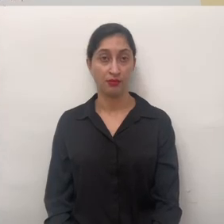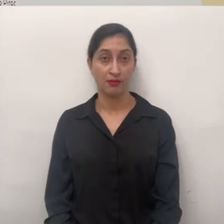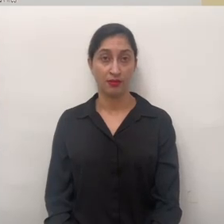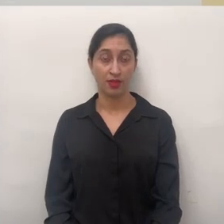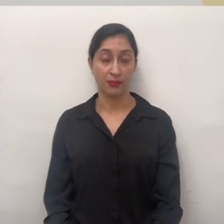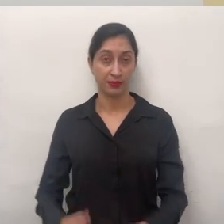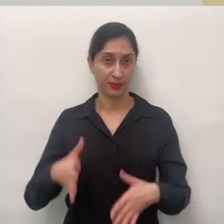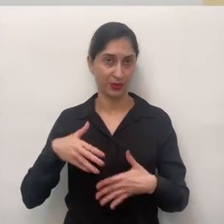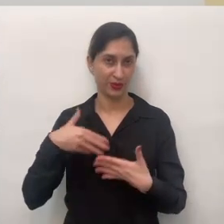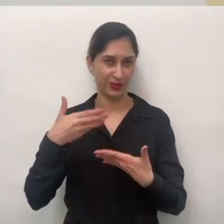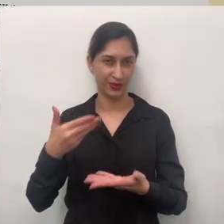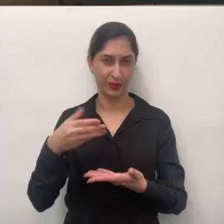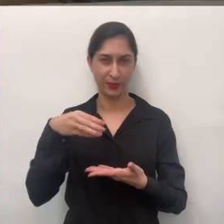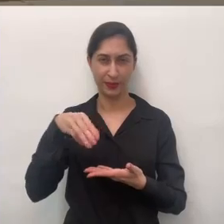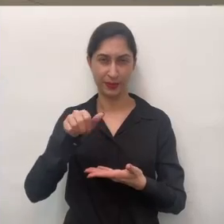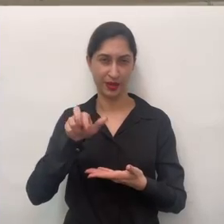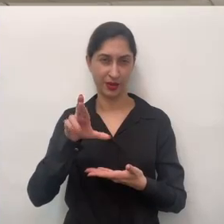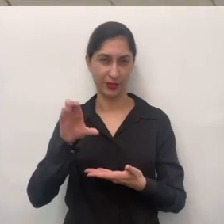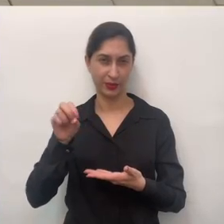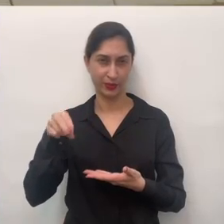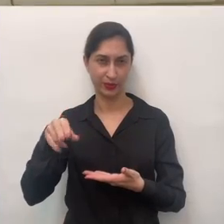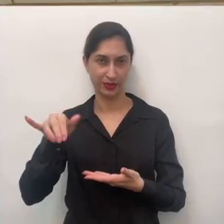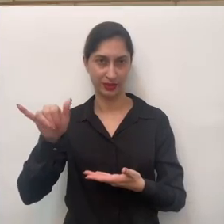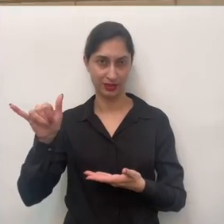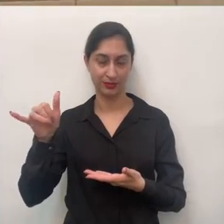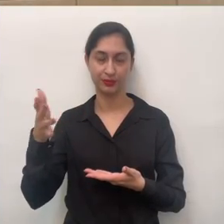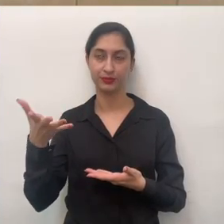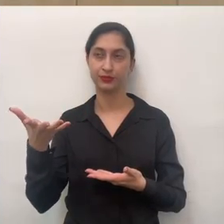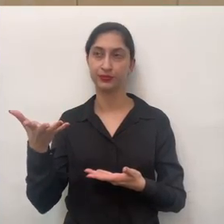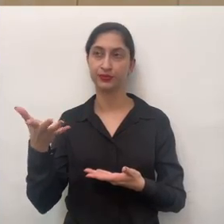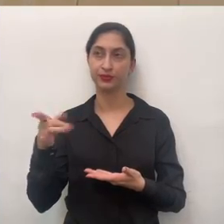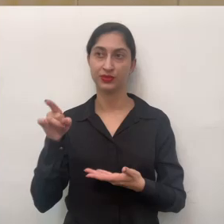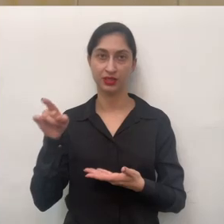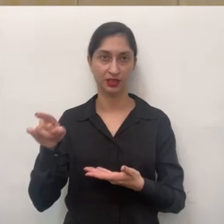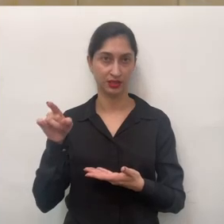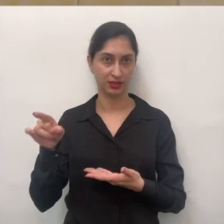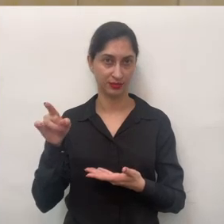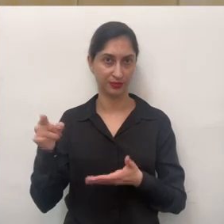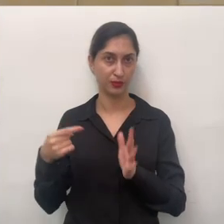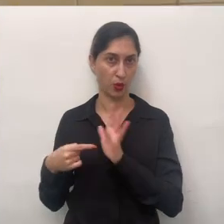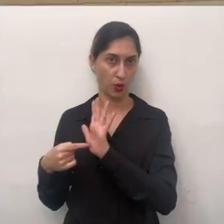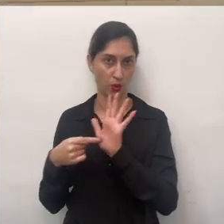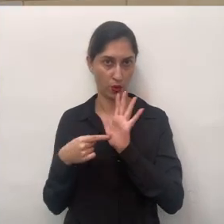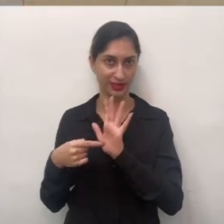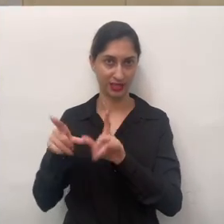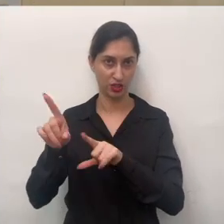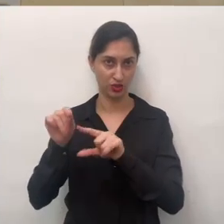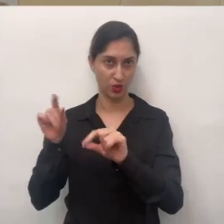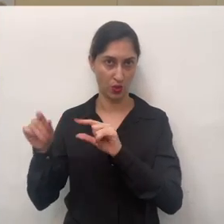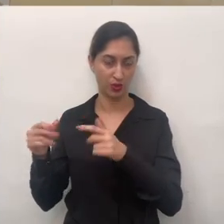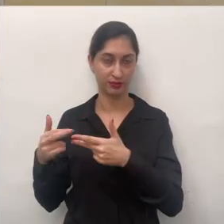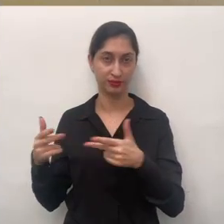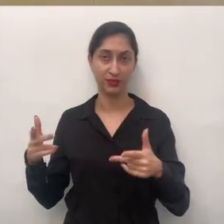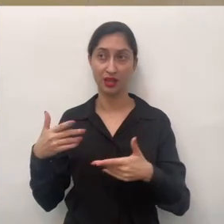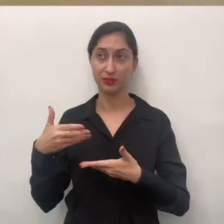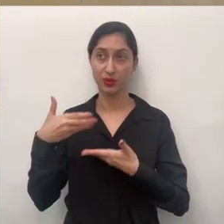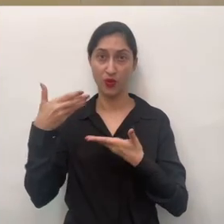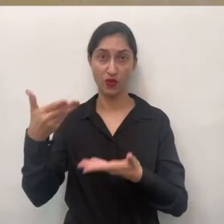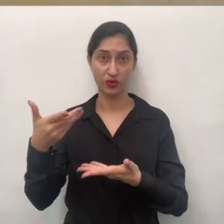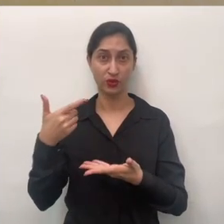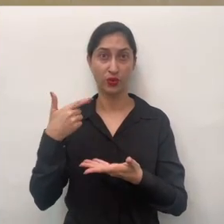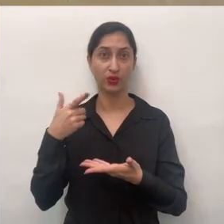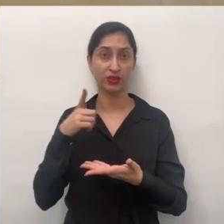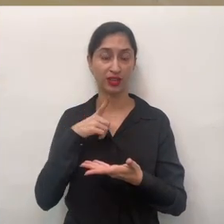Quando eu recebi o convite do Marconi Drummond, né, um dos curadores da mostra, foi um convite